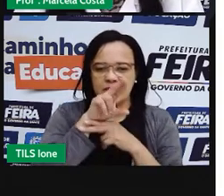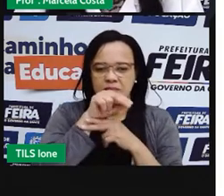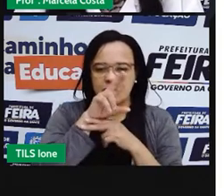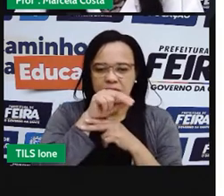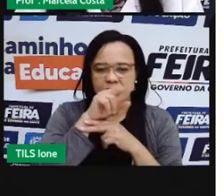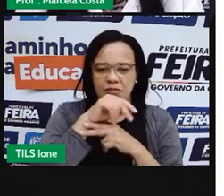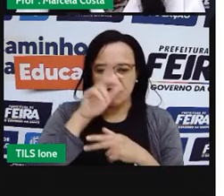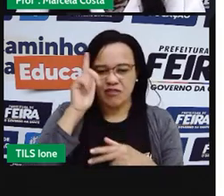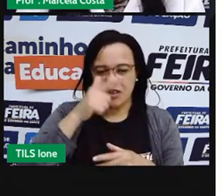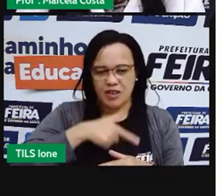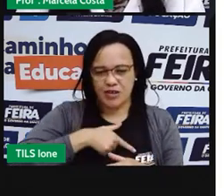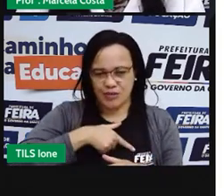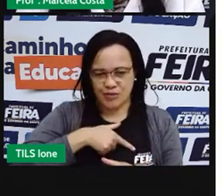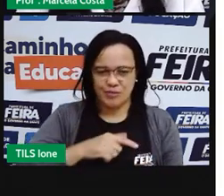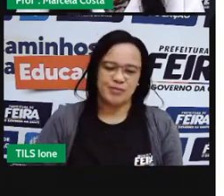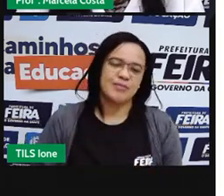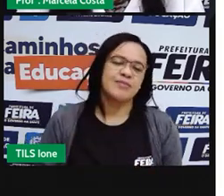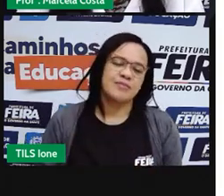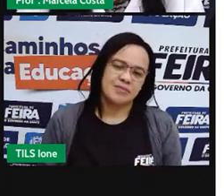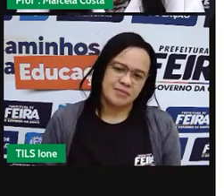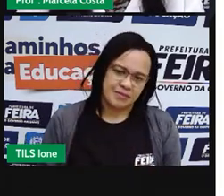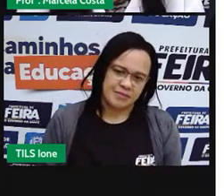O patinho feio.